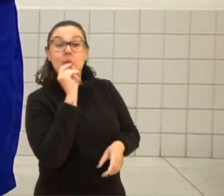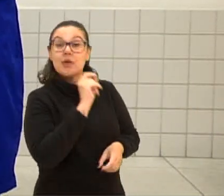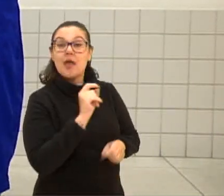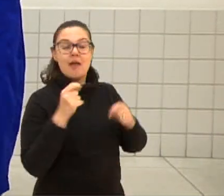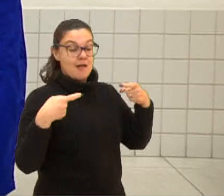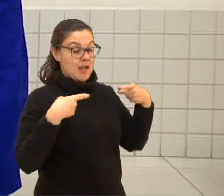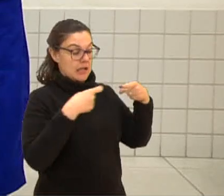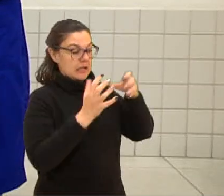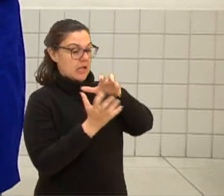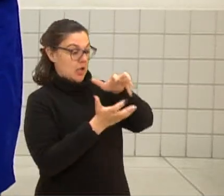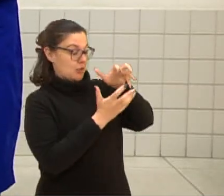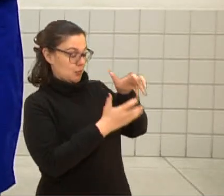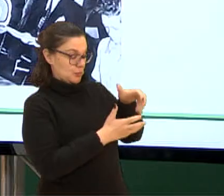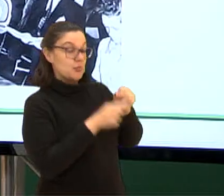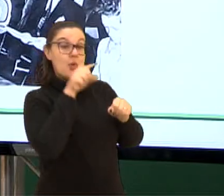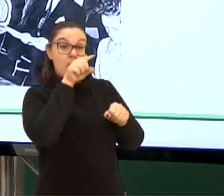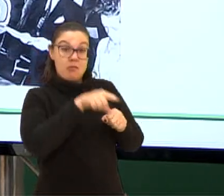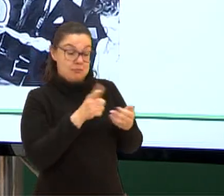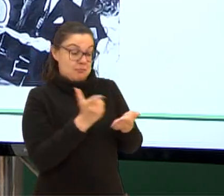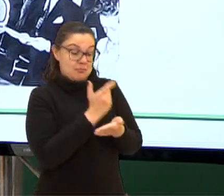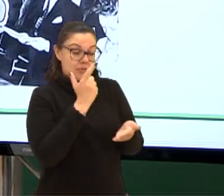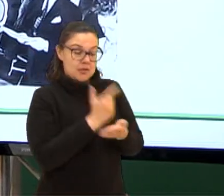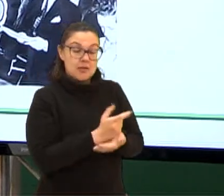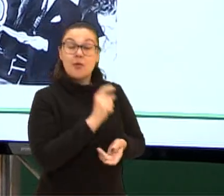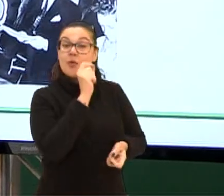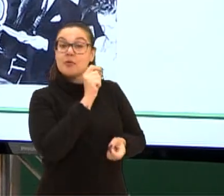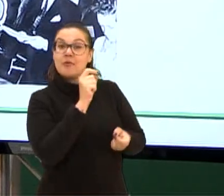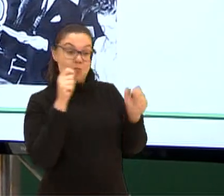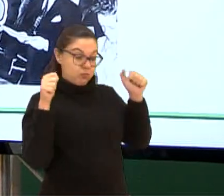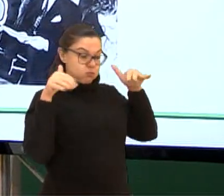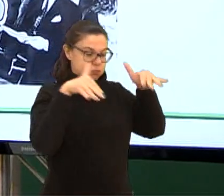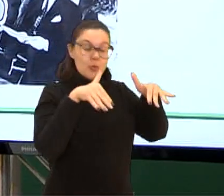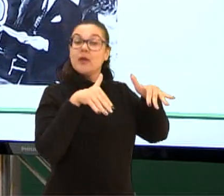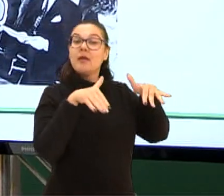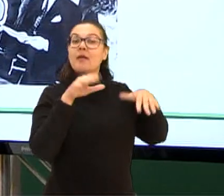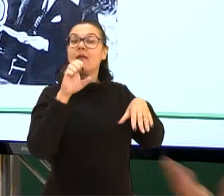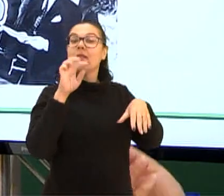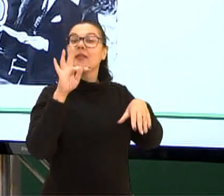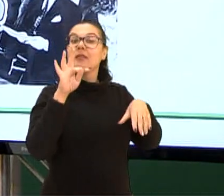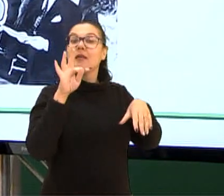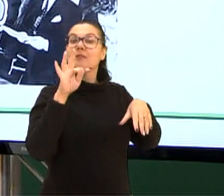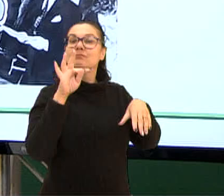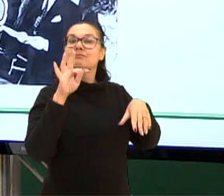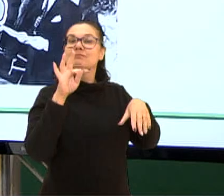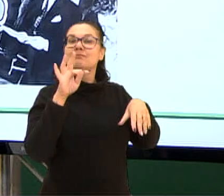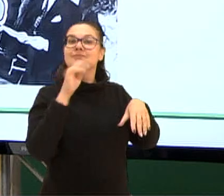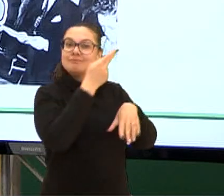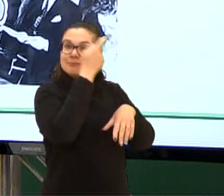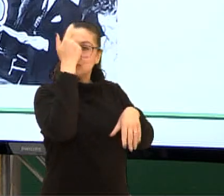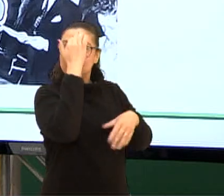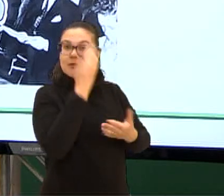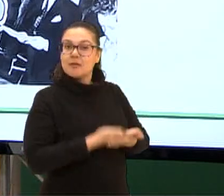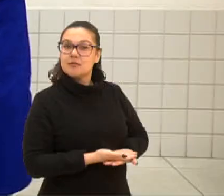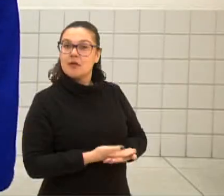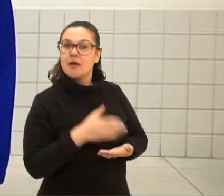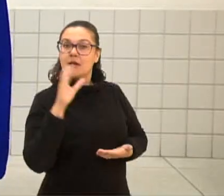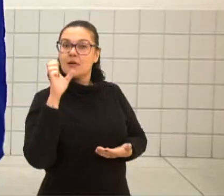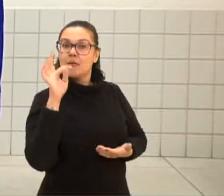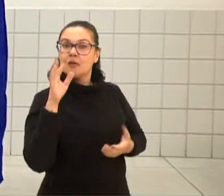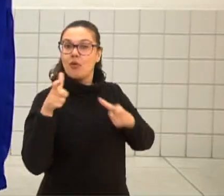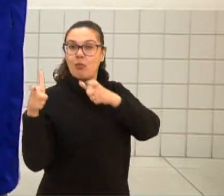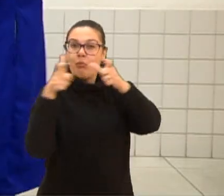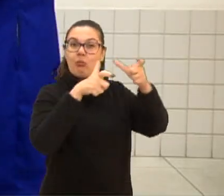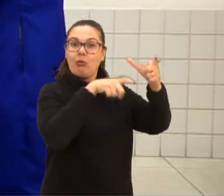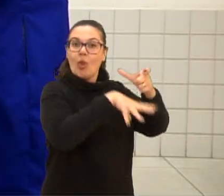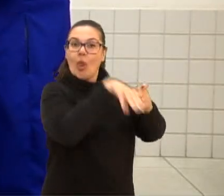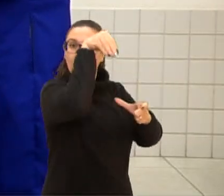Mundos. Na obra Guerra dos Mundos, o planeta é invadido por alienígenas. E as pessoas acreditaram nisso. Você